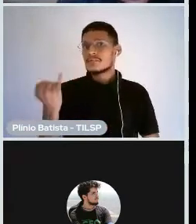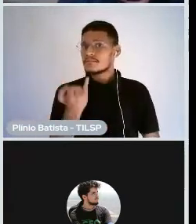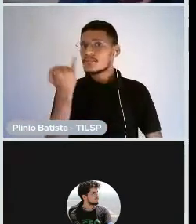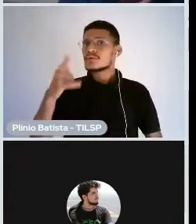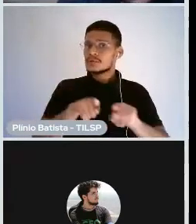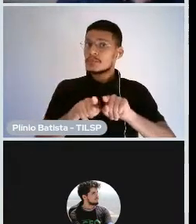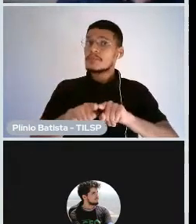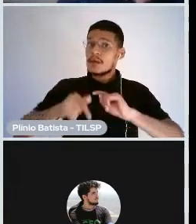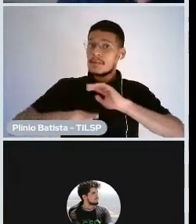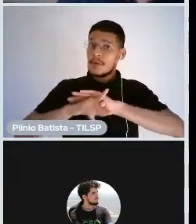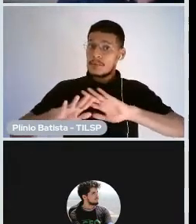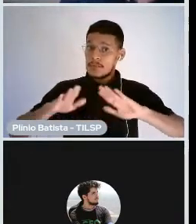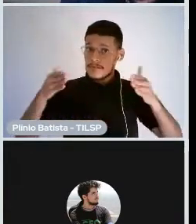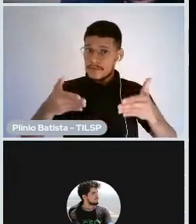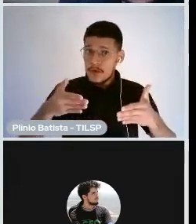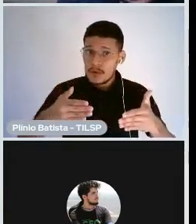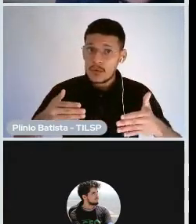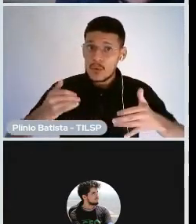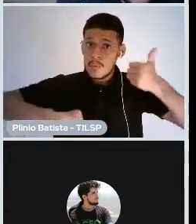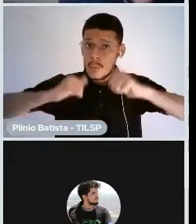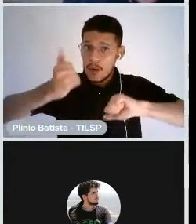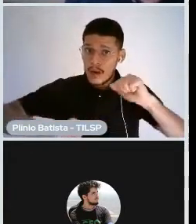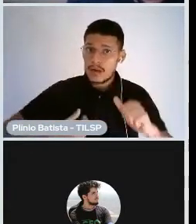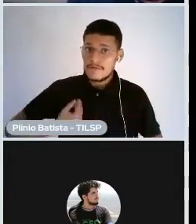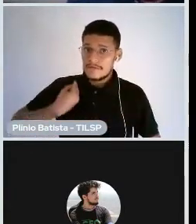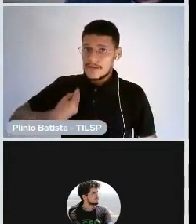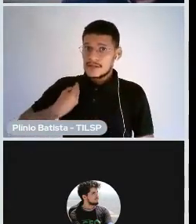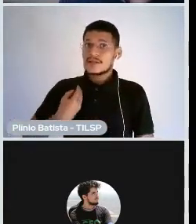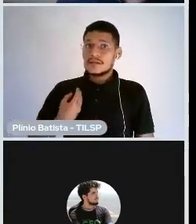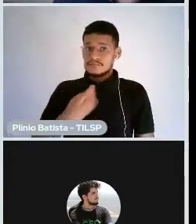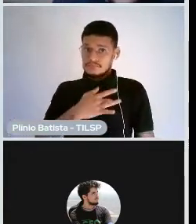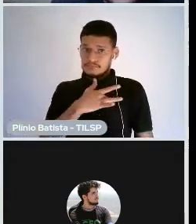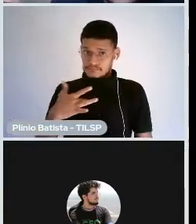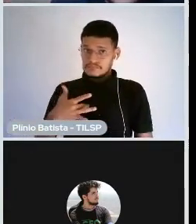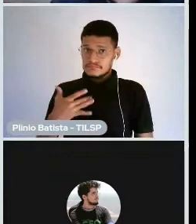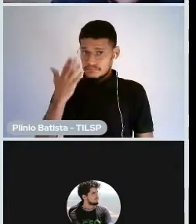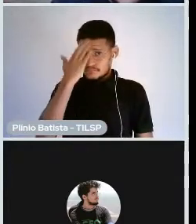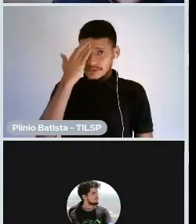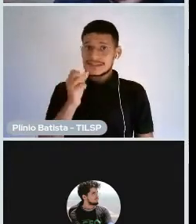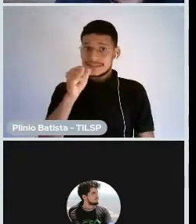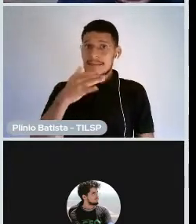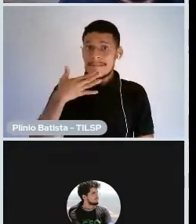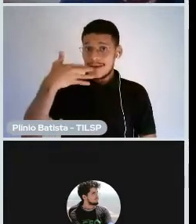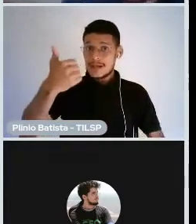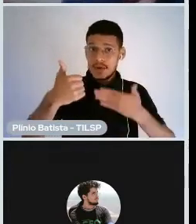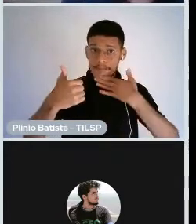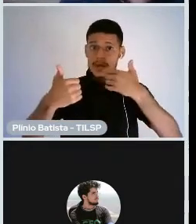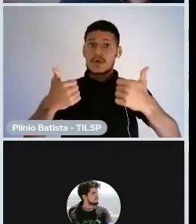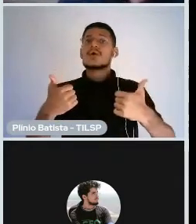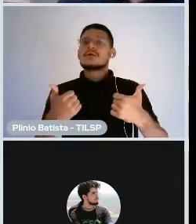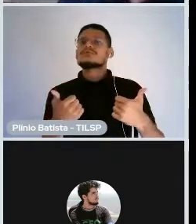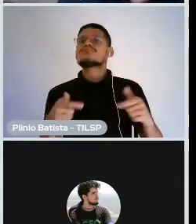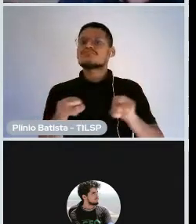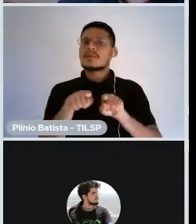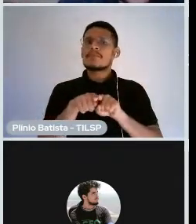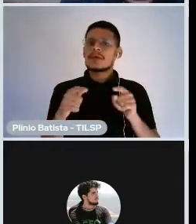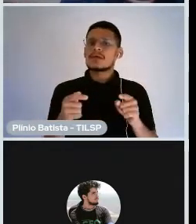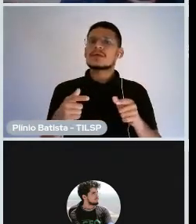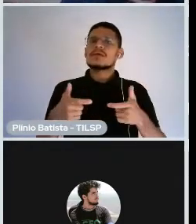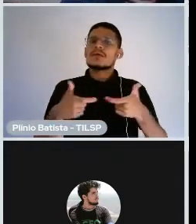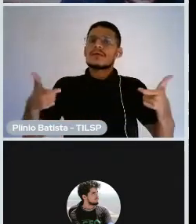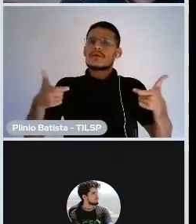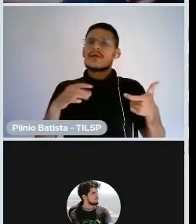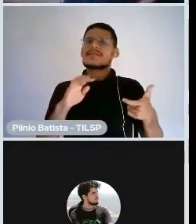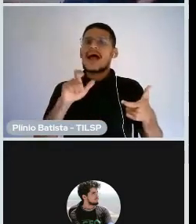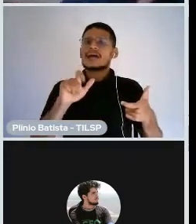qualidade de vida, né, de uma população. Quanto melhor a qualidade de vida, maior a taxa da expectativa de vida. E a taxa de